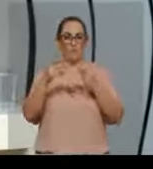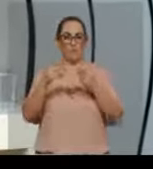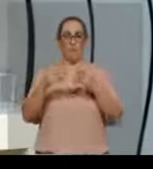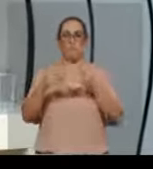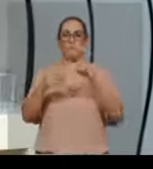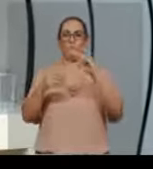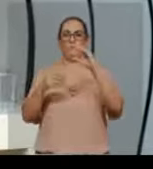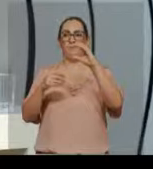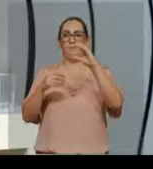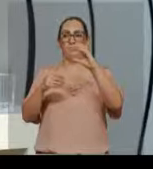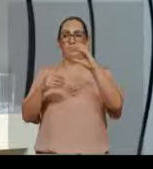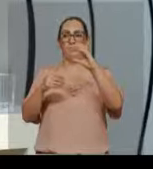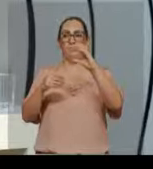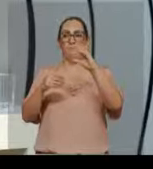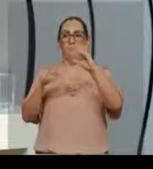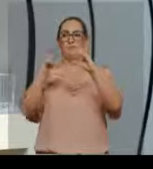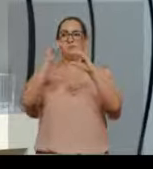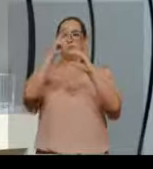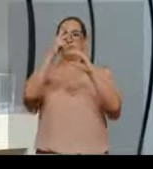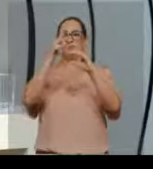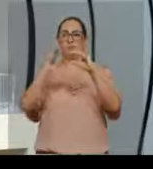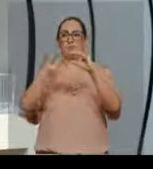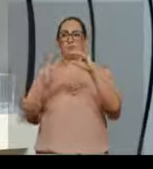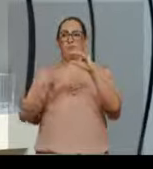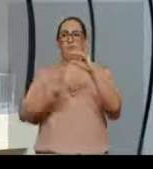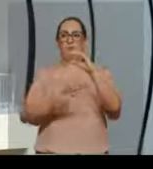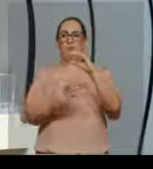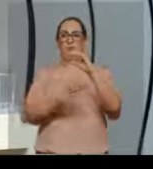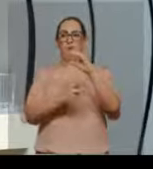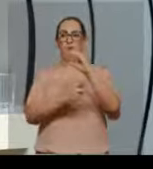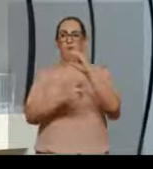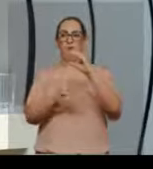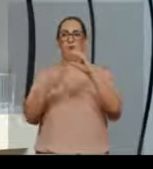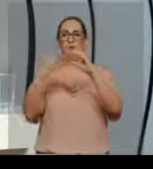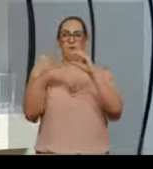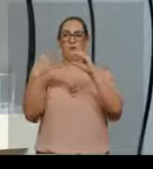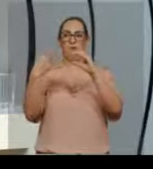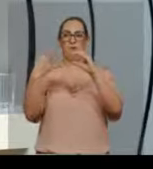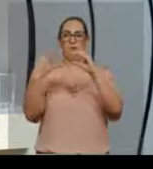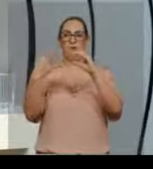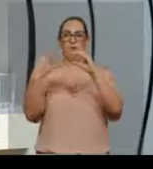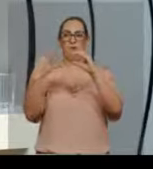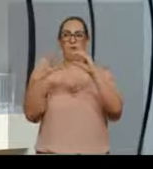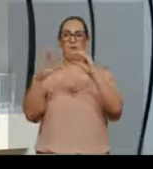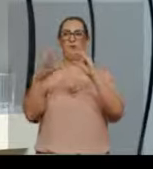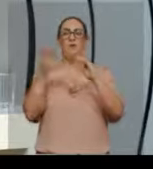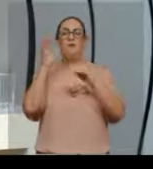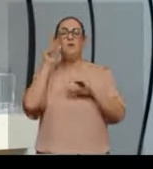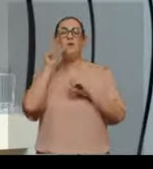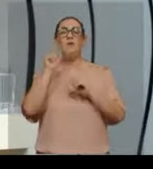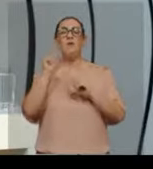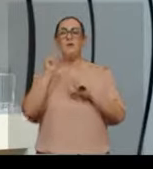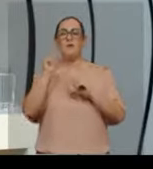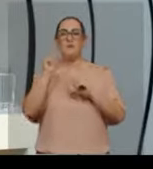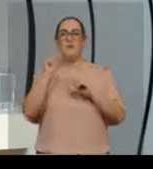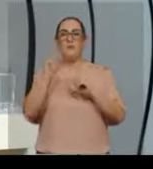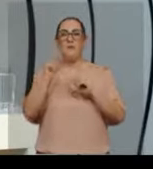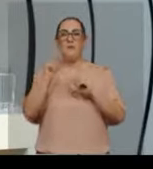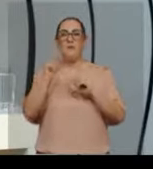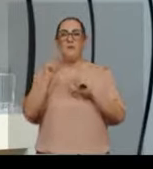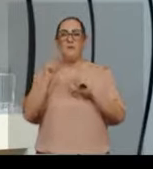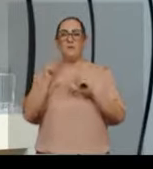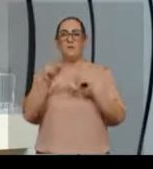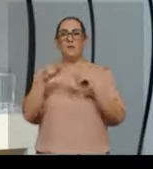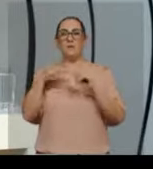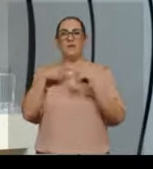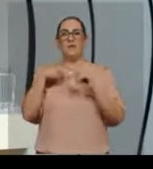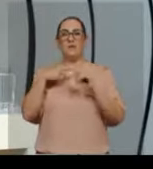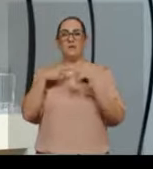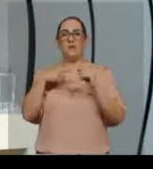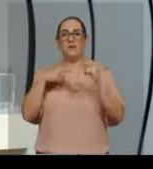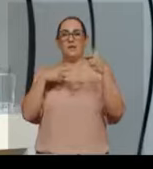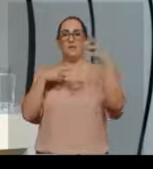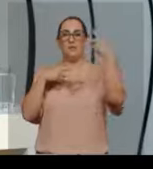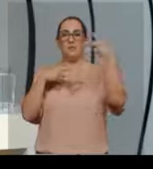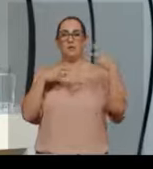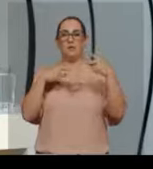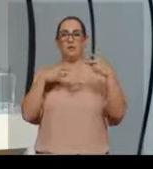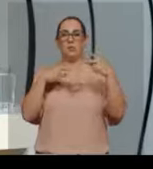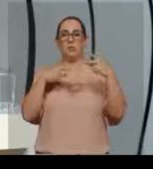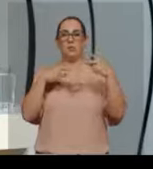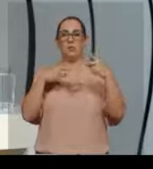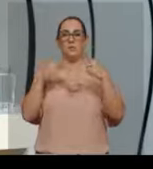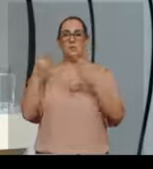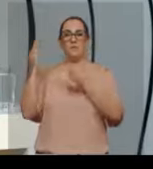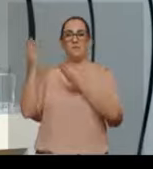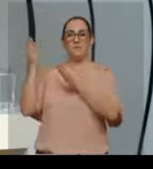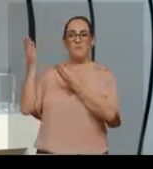carbono, eu tenho os meus 4 hidrogênios. Observe que 2 deles estão no mesmo plano. Então, eu